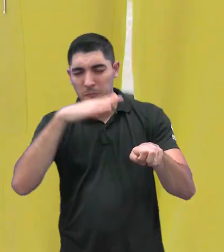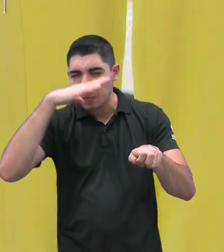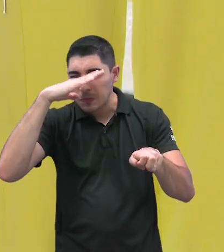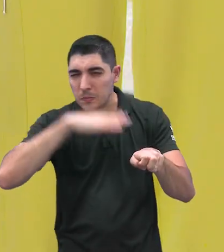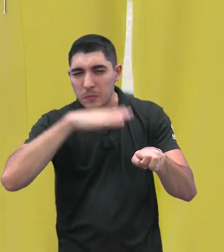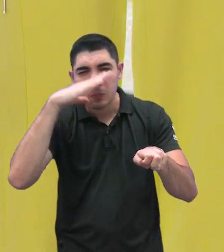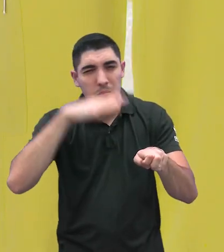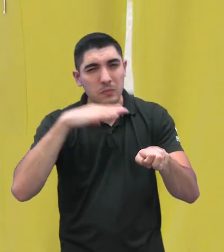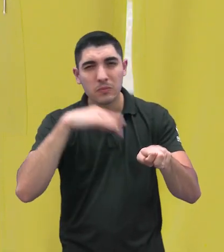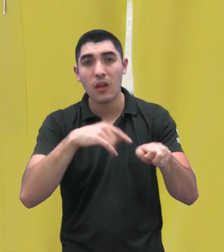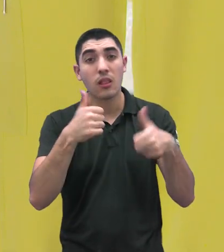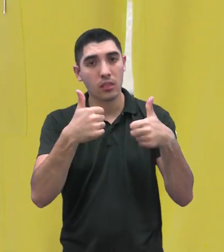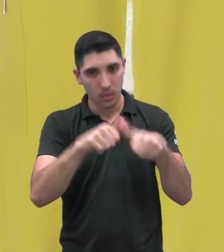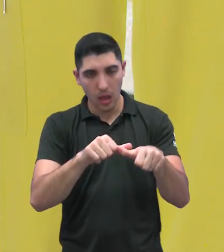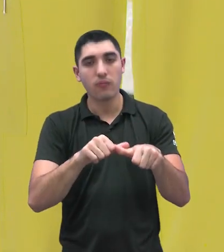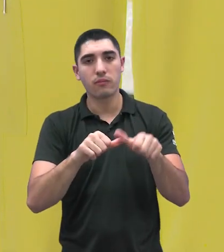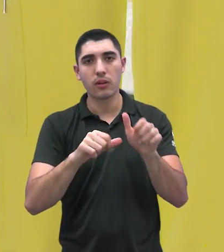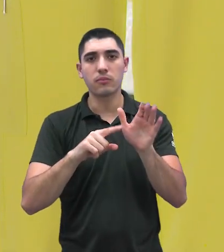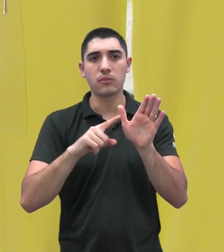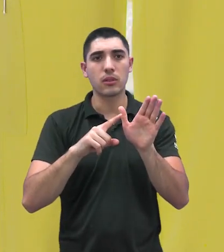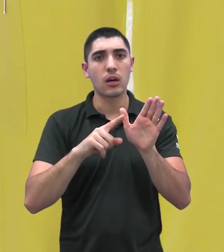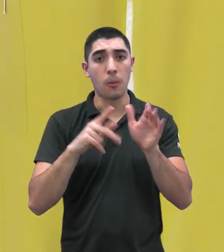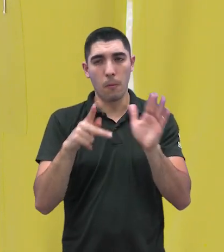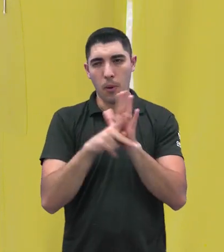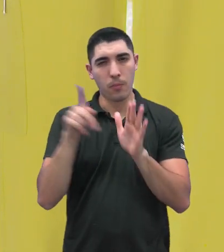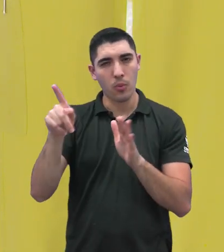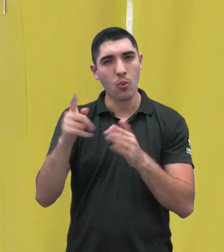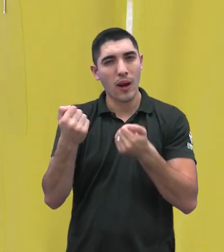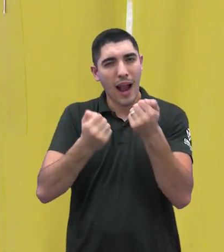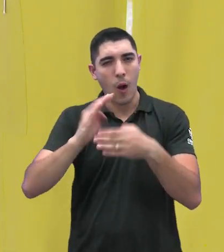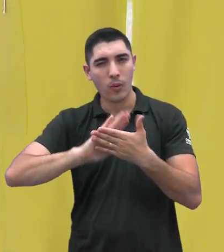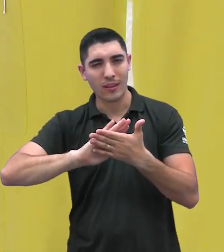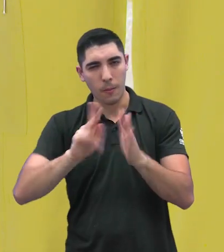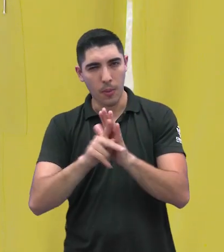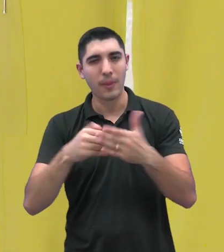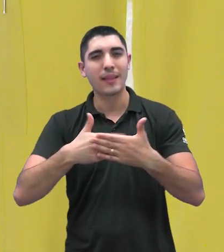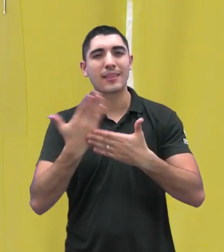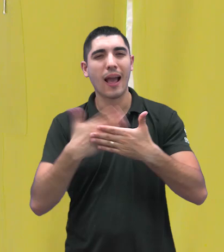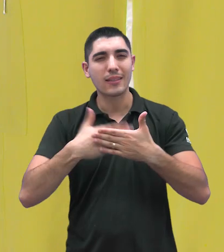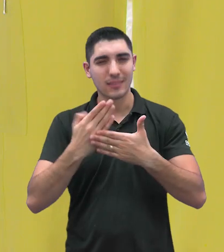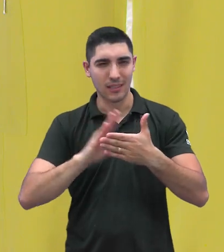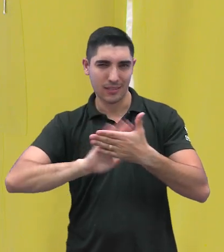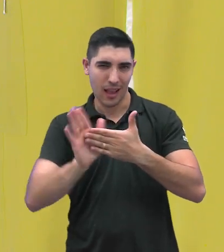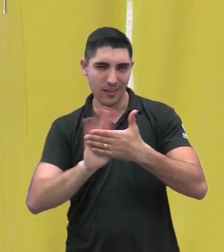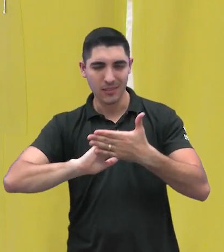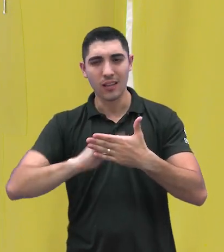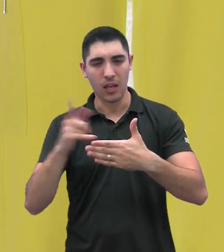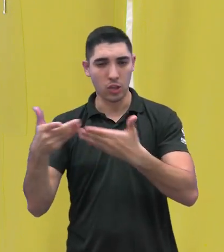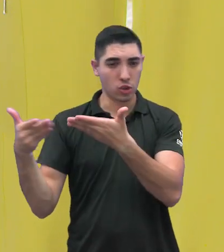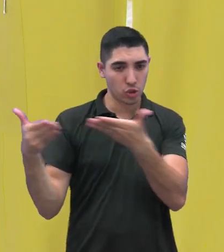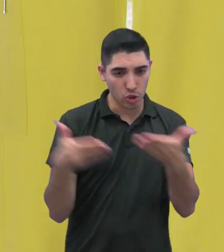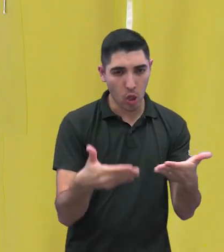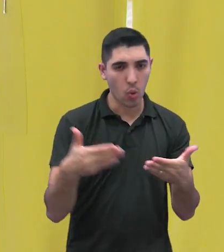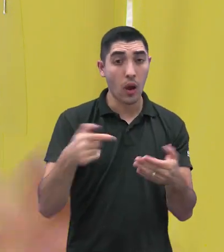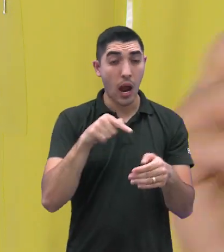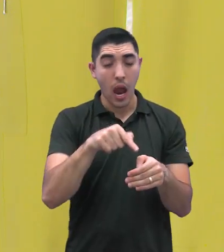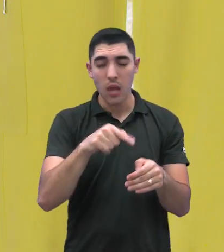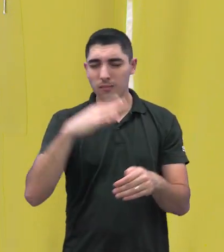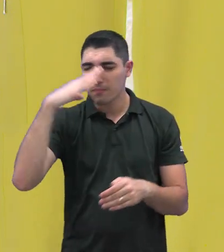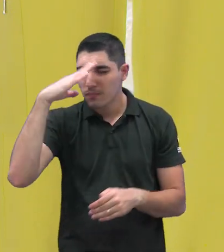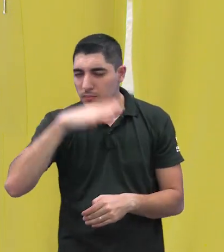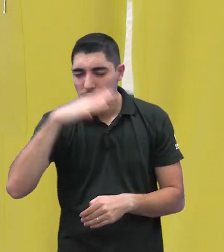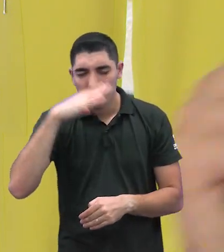a loja, o bazar, porque ele veio com o taxi dog que a gente mandou buscar pra cá. Apodreceu, né, a loja toda